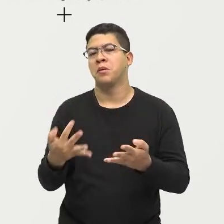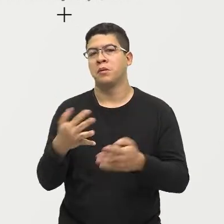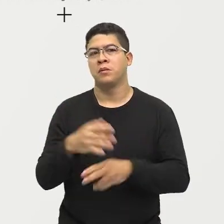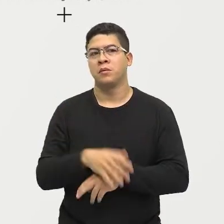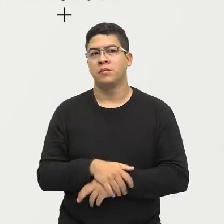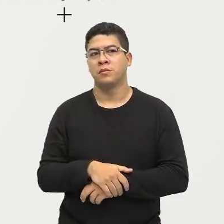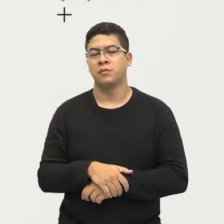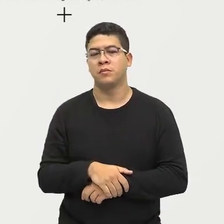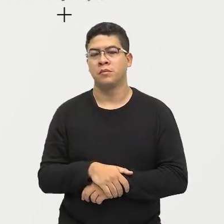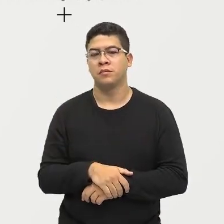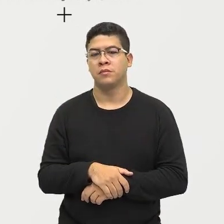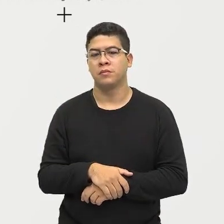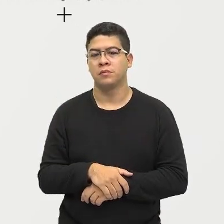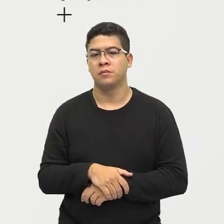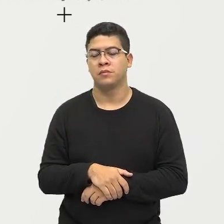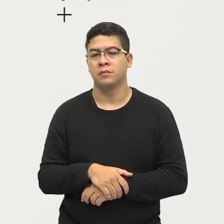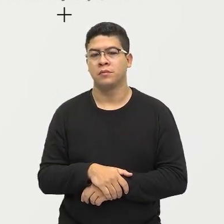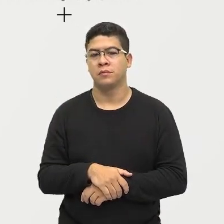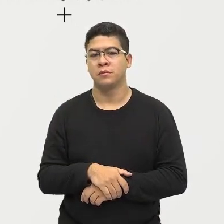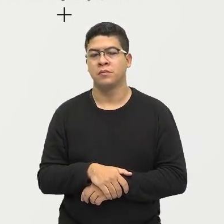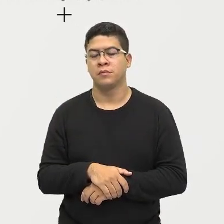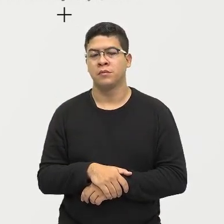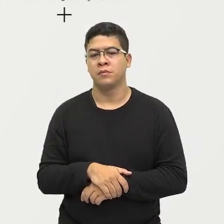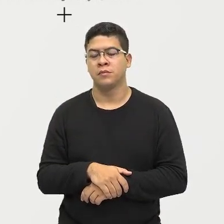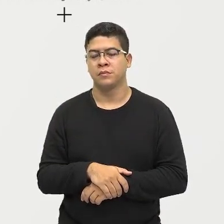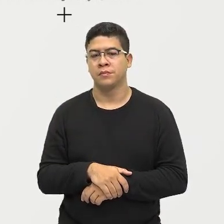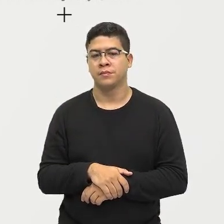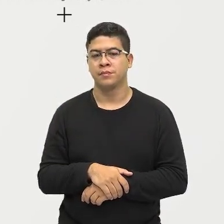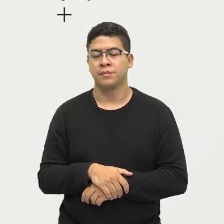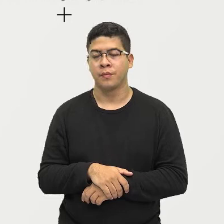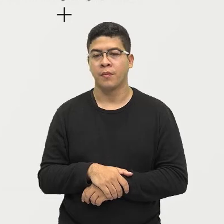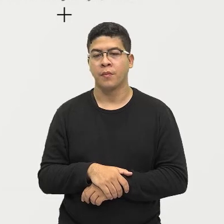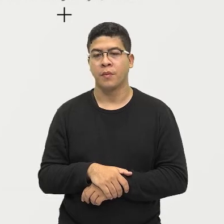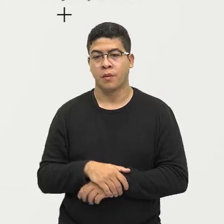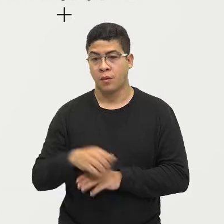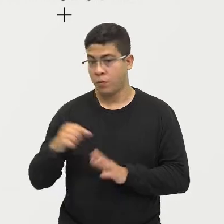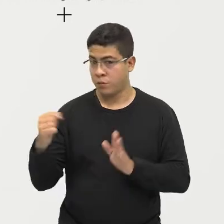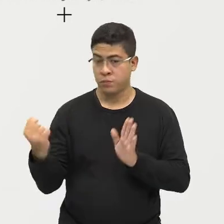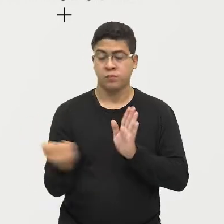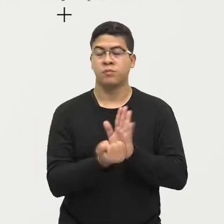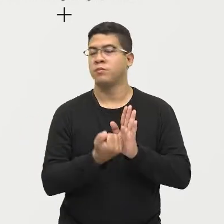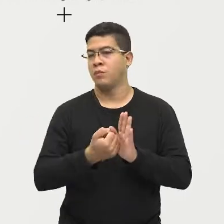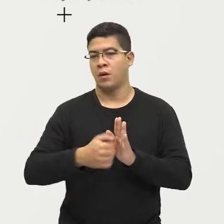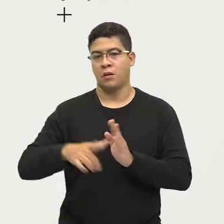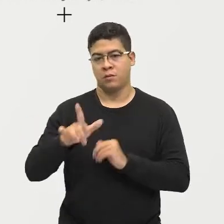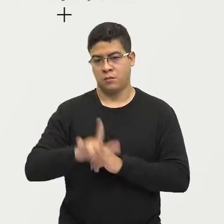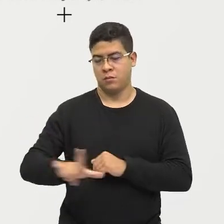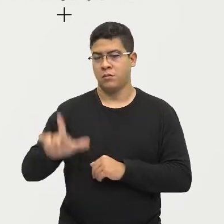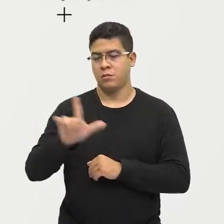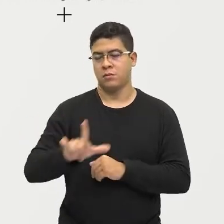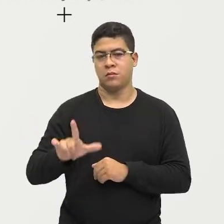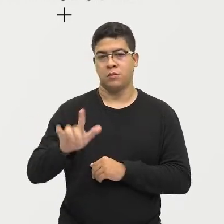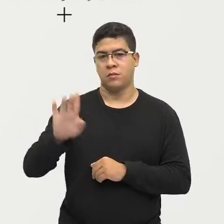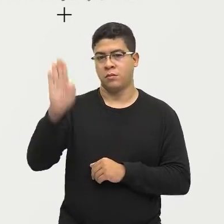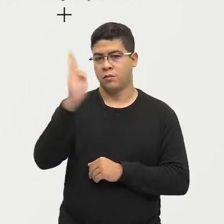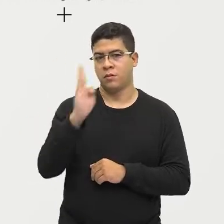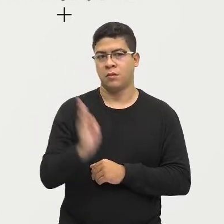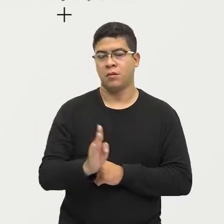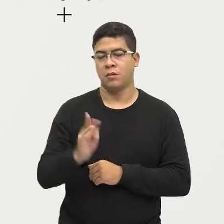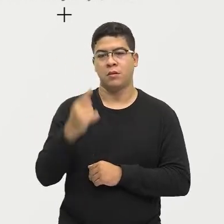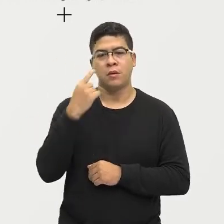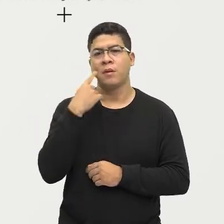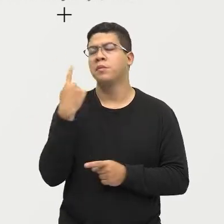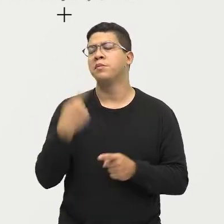aí? Vamos lá, olha só. Então, além de ser o marco da literatura, né, no marco da literatura, por que ele foi o marco da